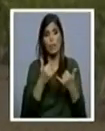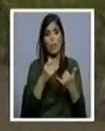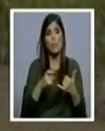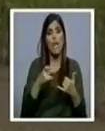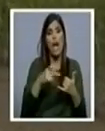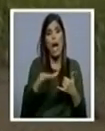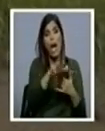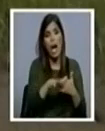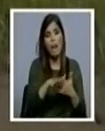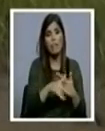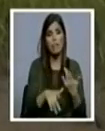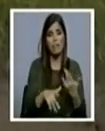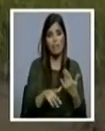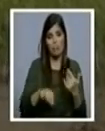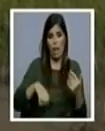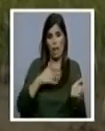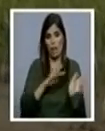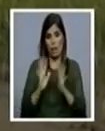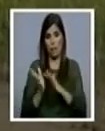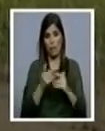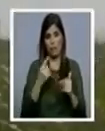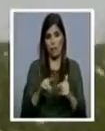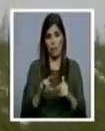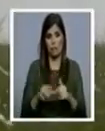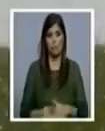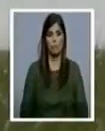área coberta, neste caso, pela alga.